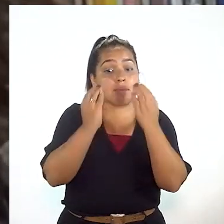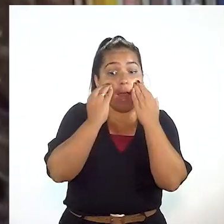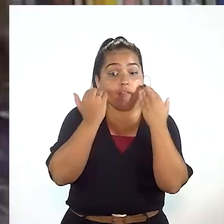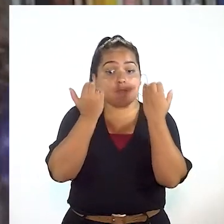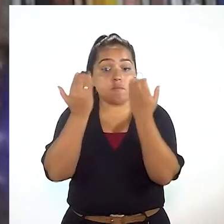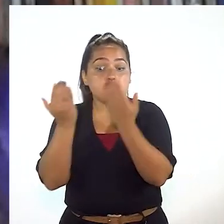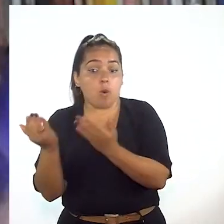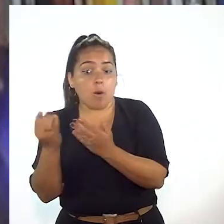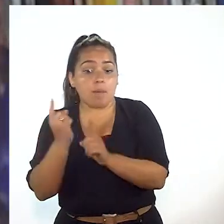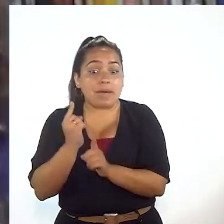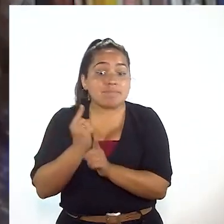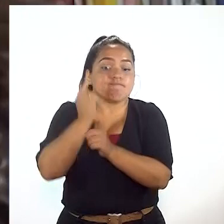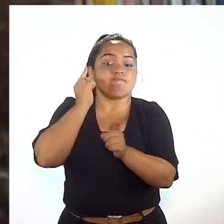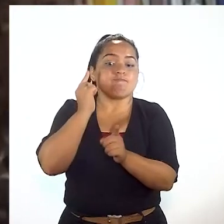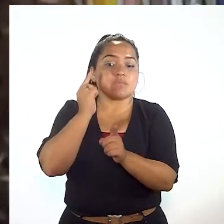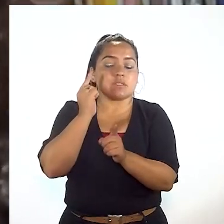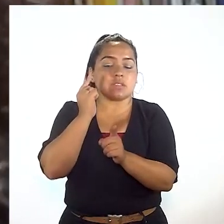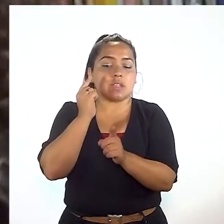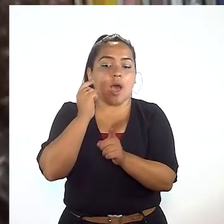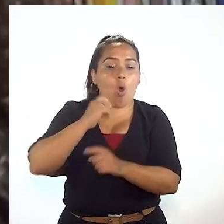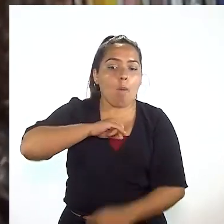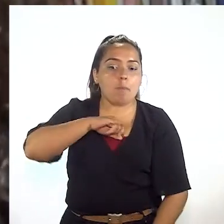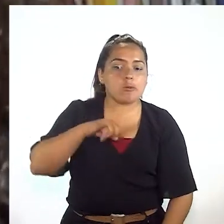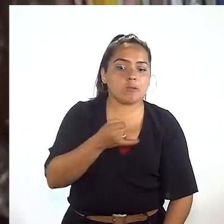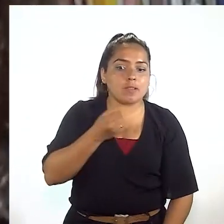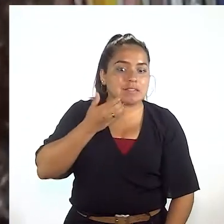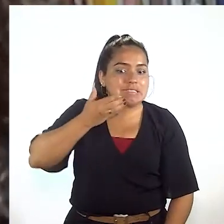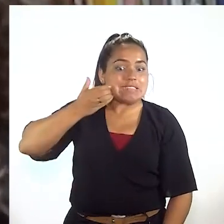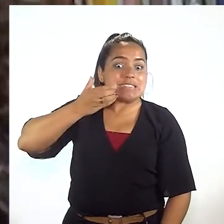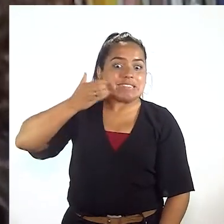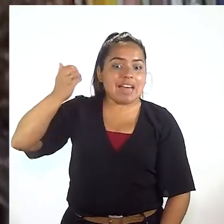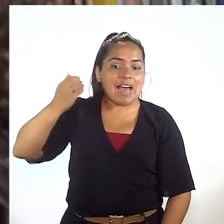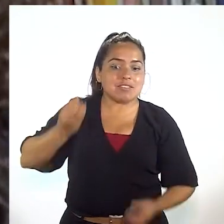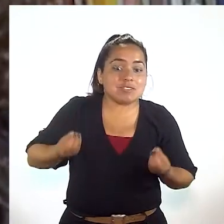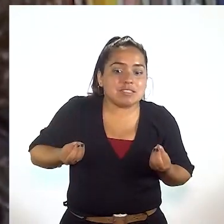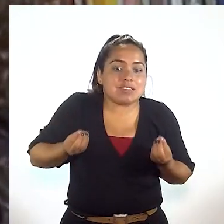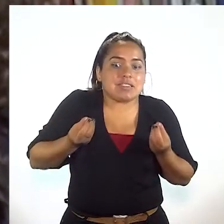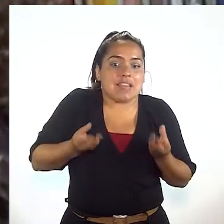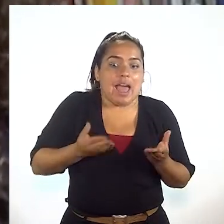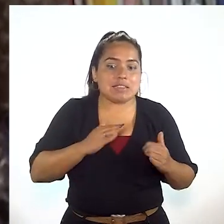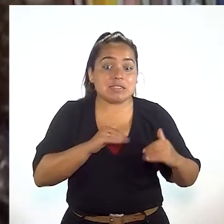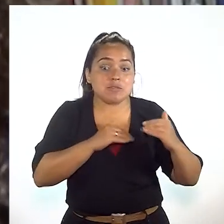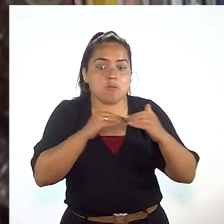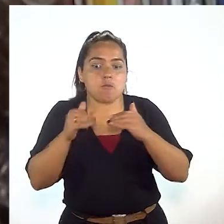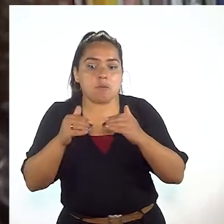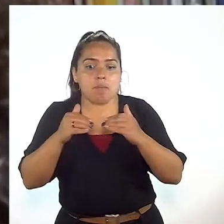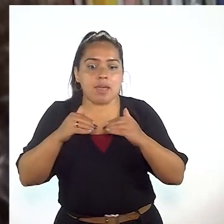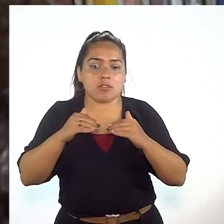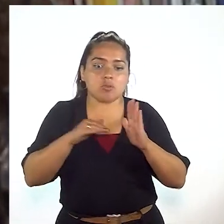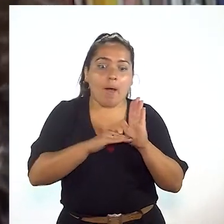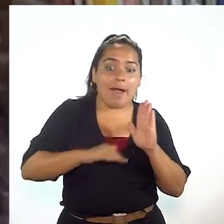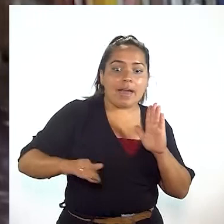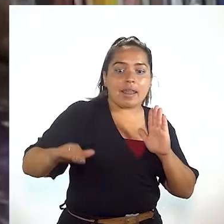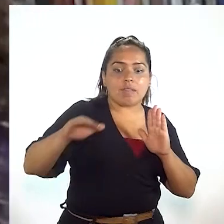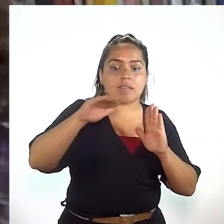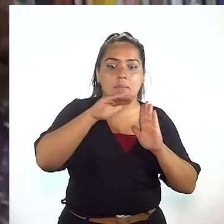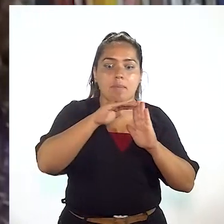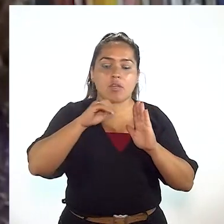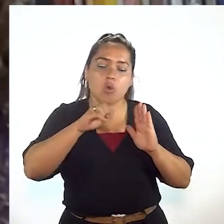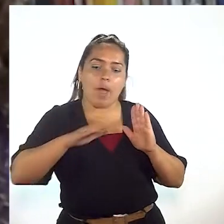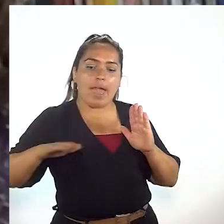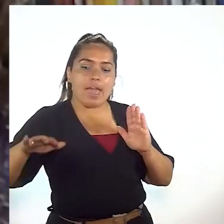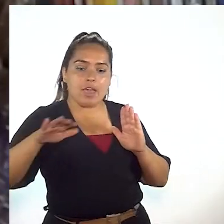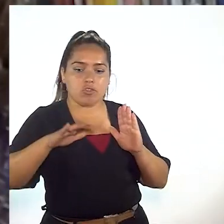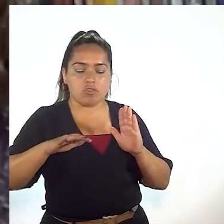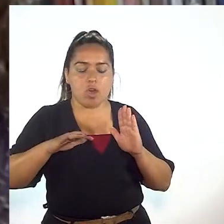ecossistema e também com esse olhar para fora, para identificar essas oportunidades de trazer esse crescimento, esse desenvolvimento